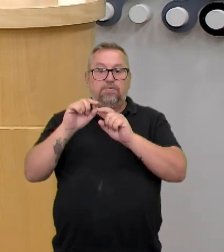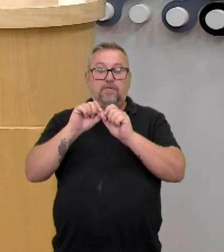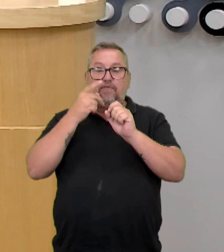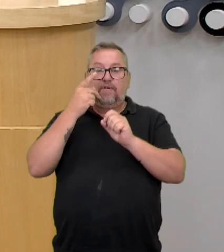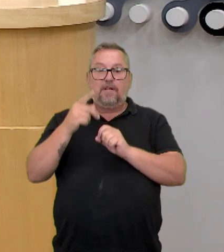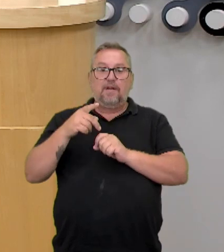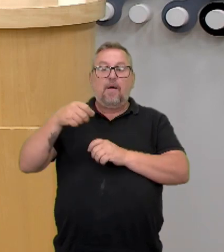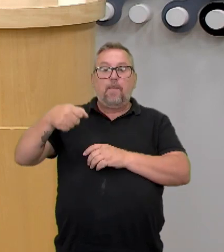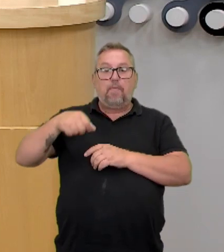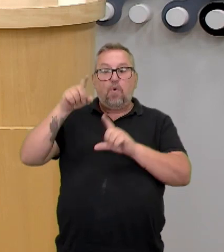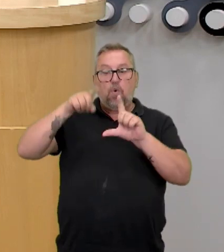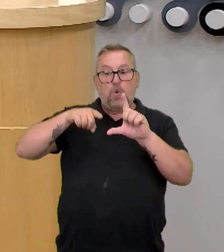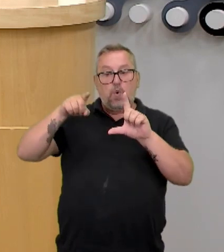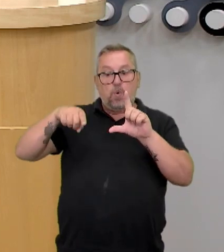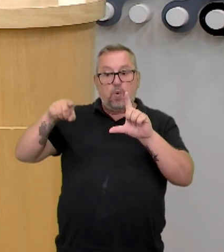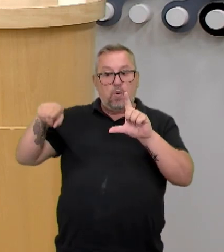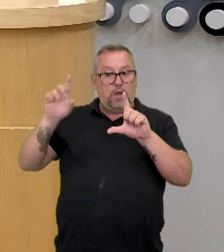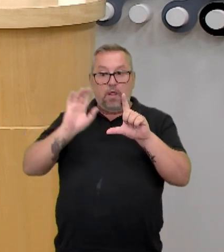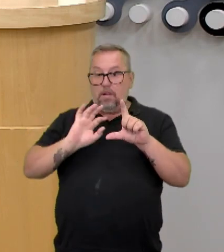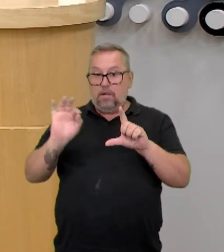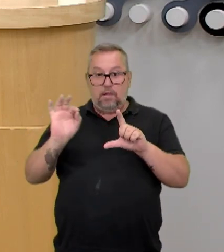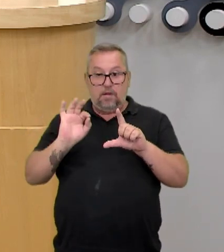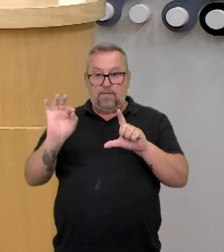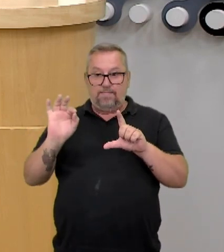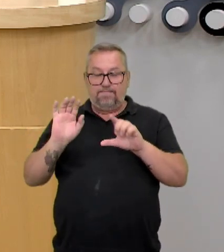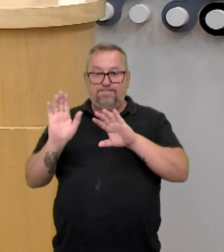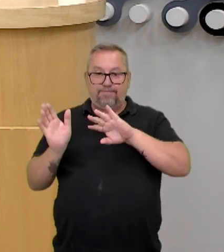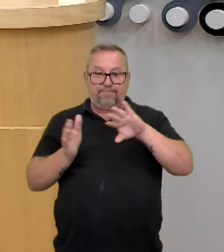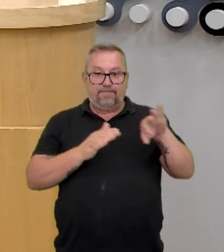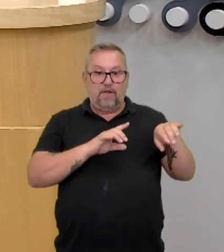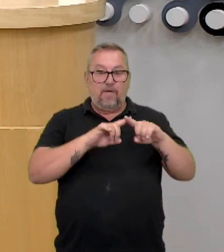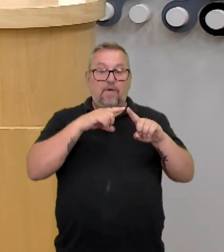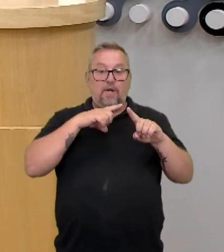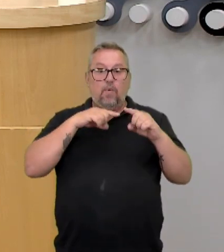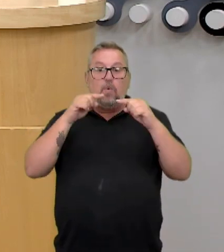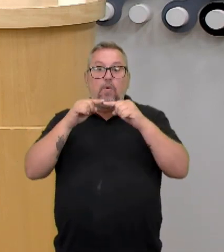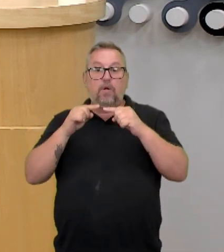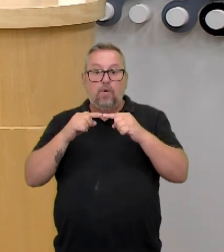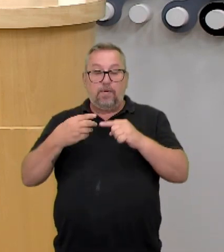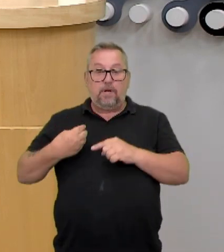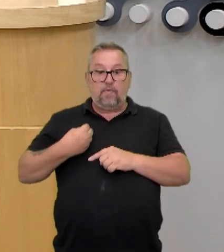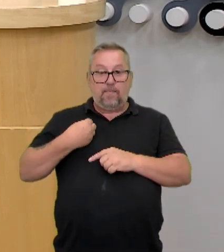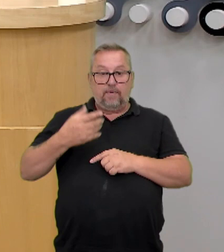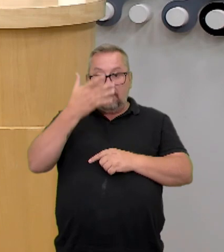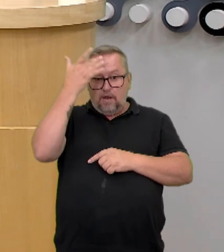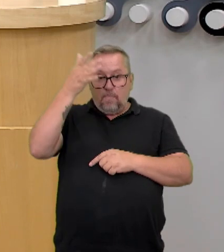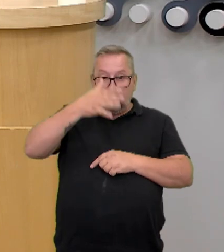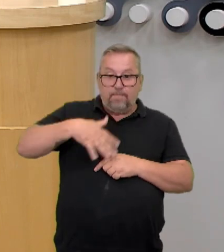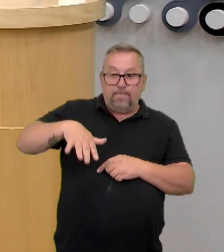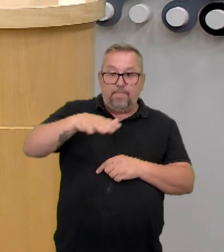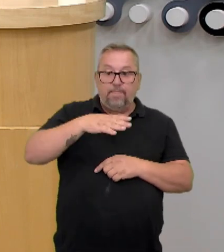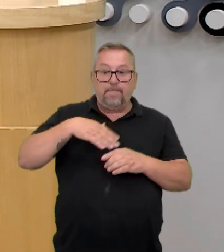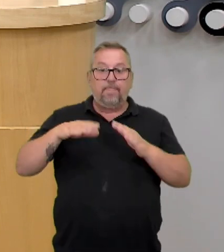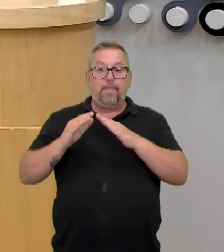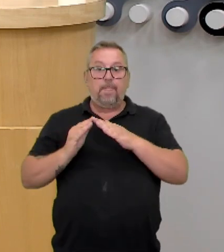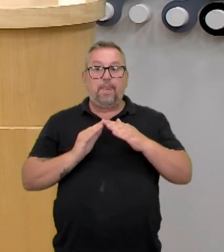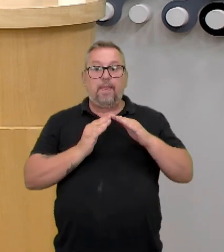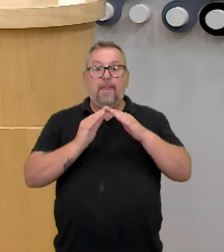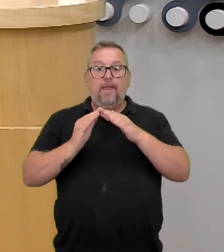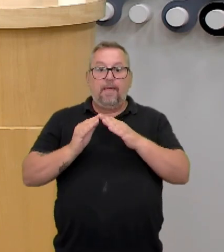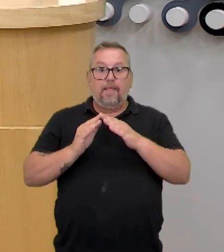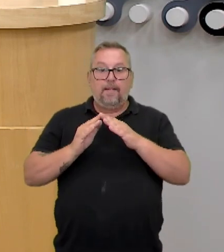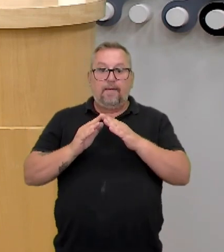e tal, juros, exato, essas coisas. Não vai acontecer. Vai acontecer aquela coisa que tem mais a ver com a vida das pessoas na comunidade. Então, talvez eu falar